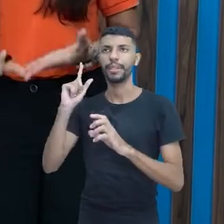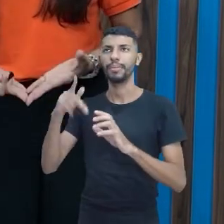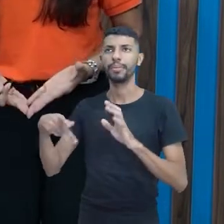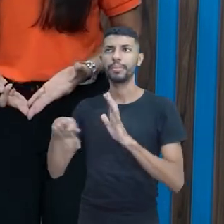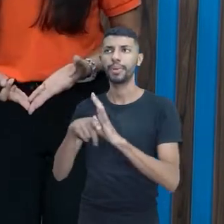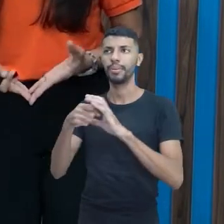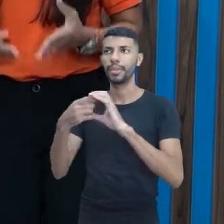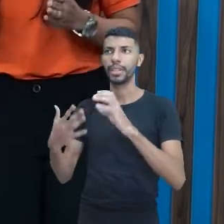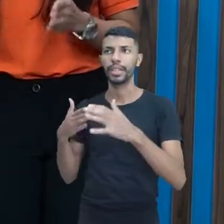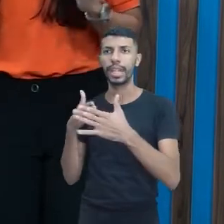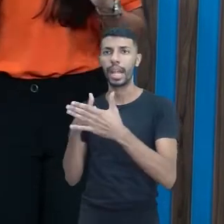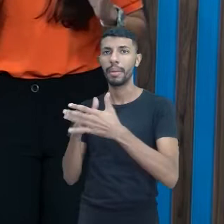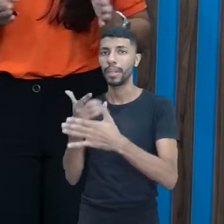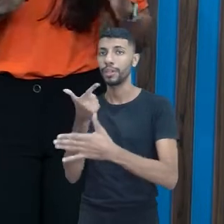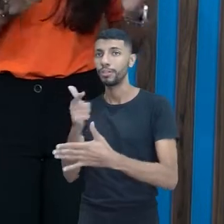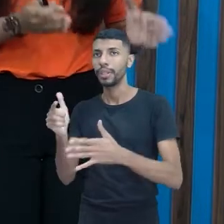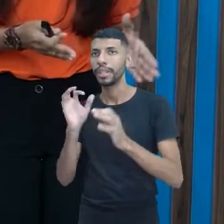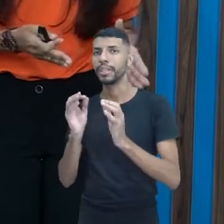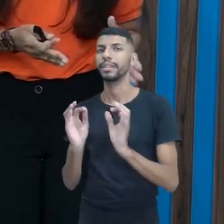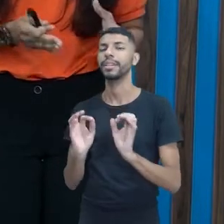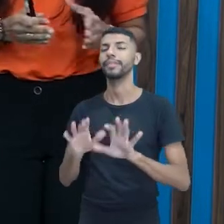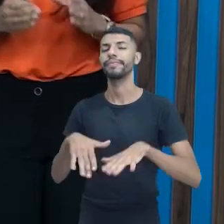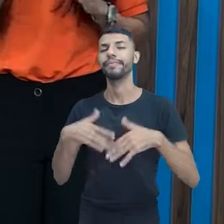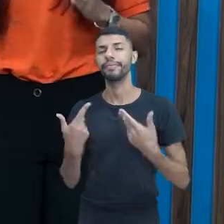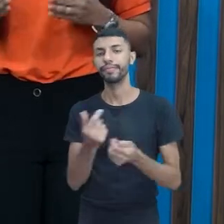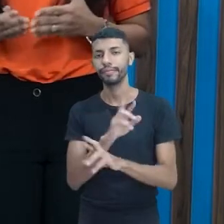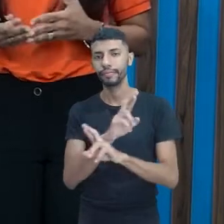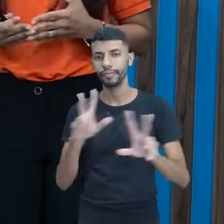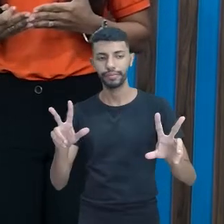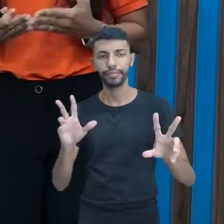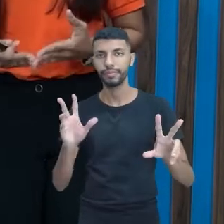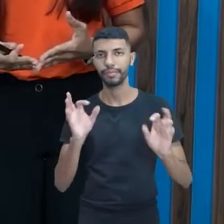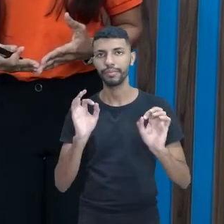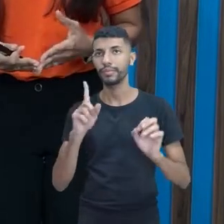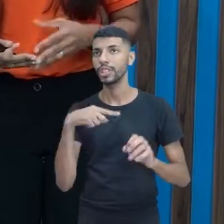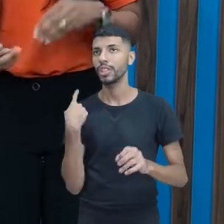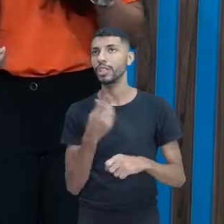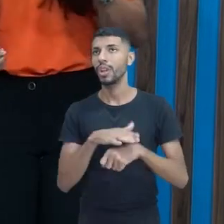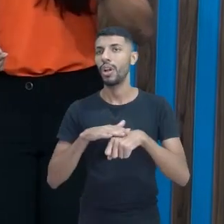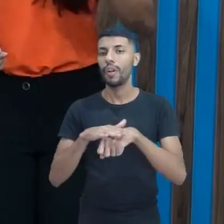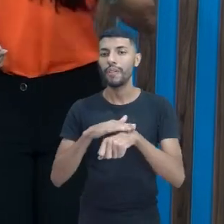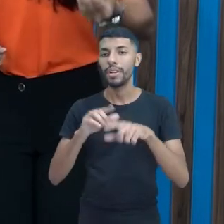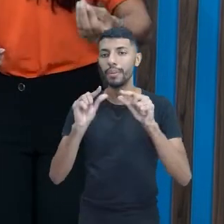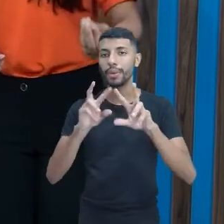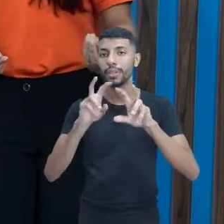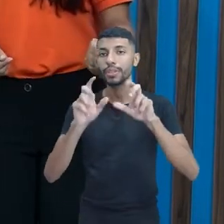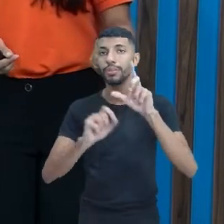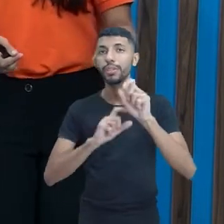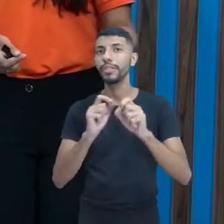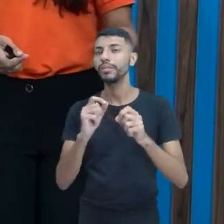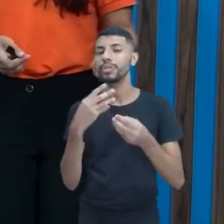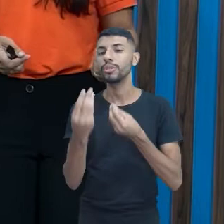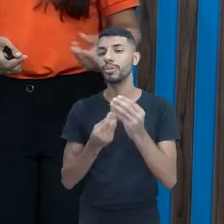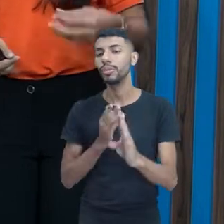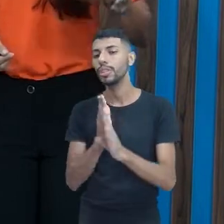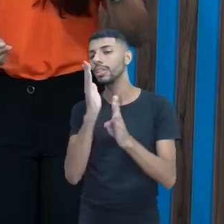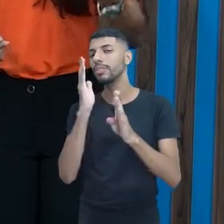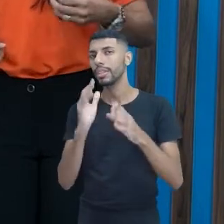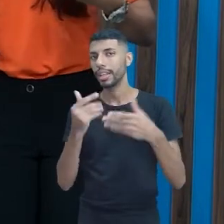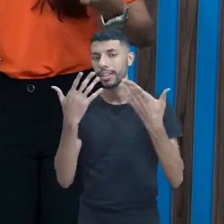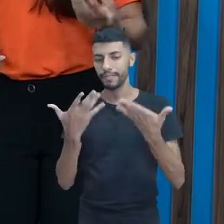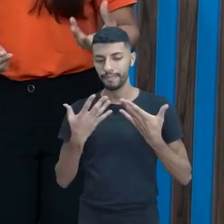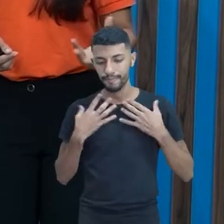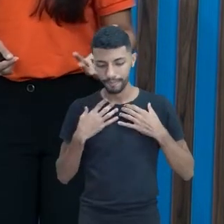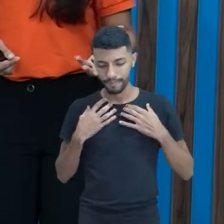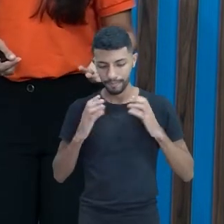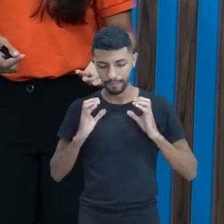falta de limite, né? São coisas diferentes. Então, a gente vai conversar um pouquinho para que a gente identifique esse comportamento e para que a